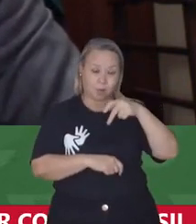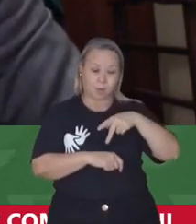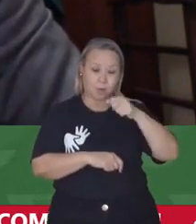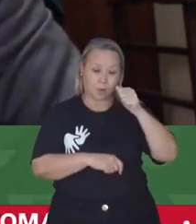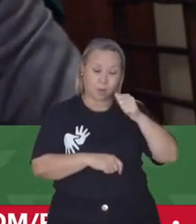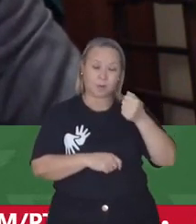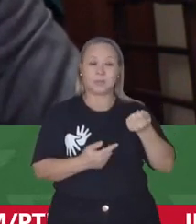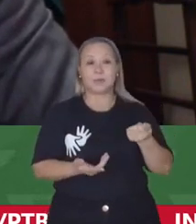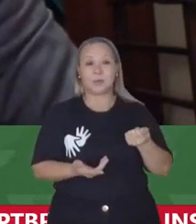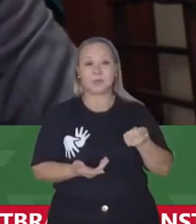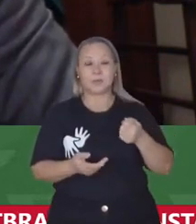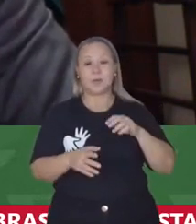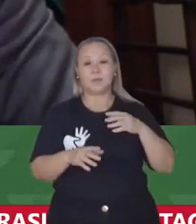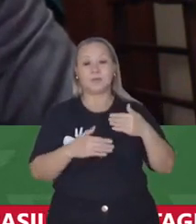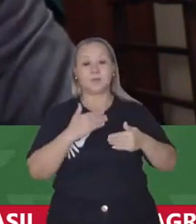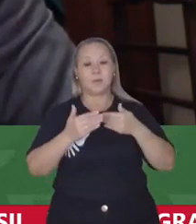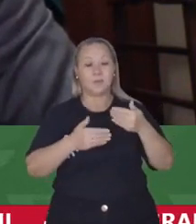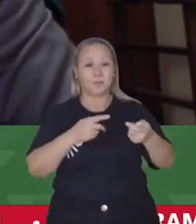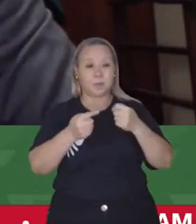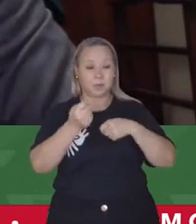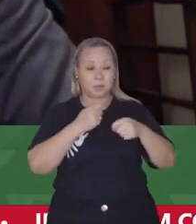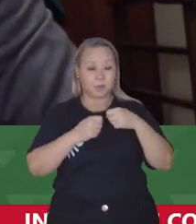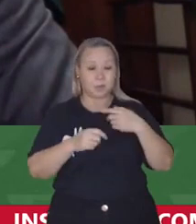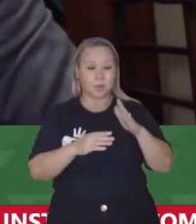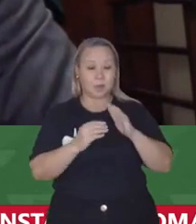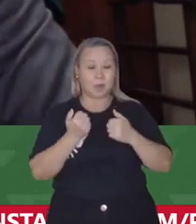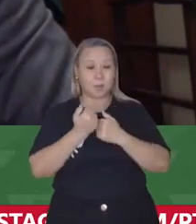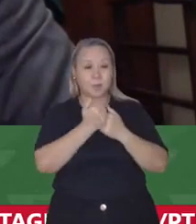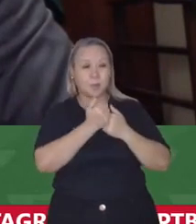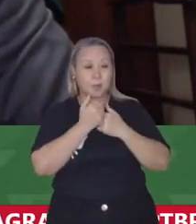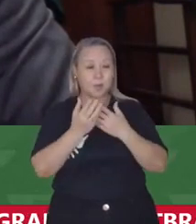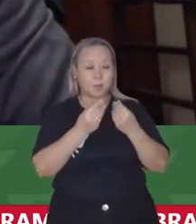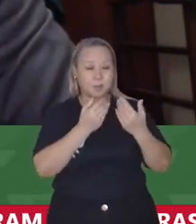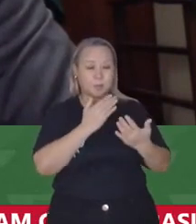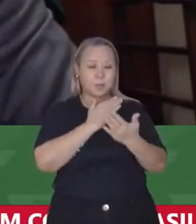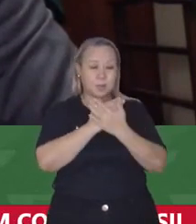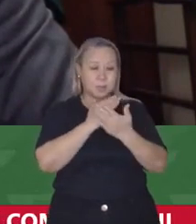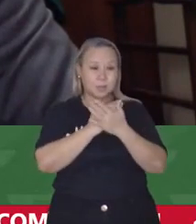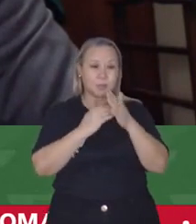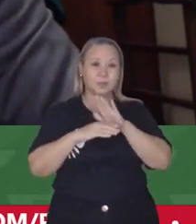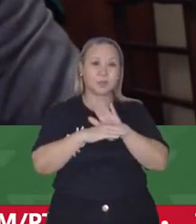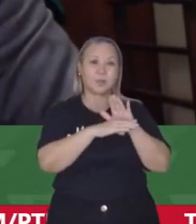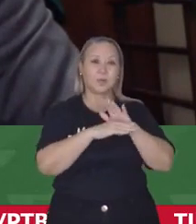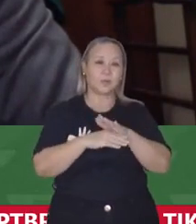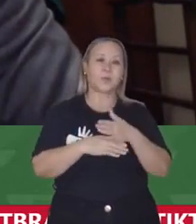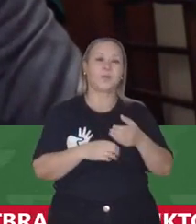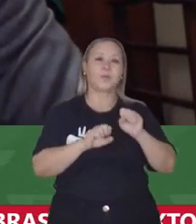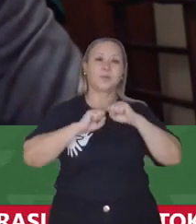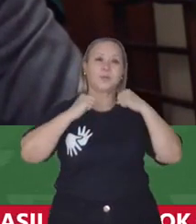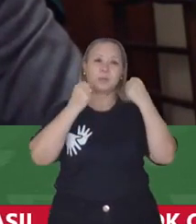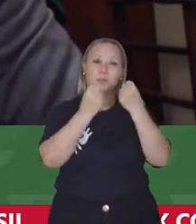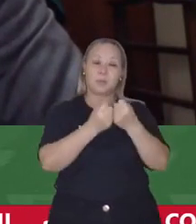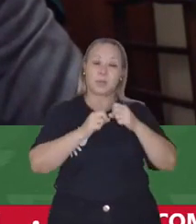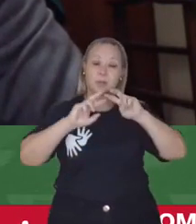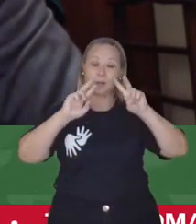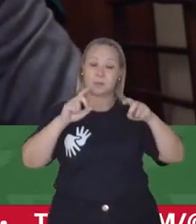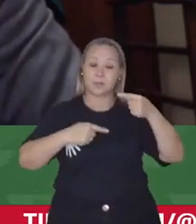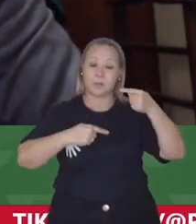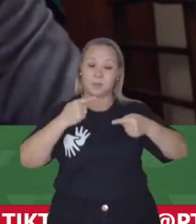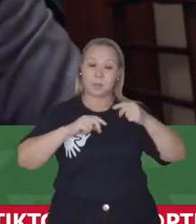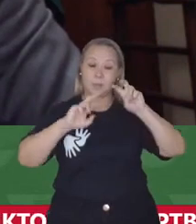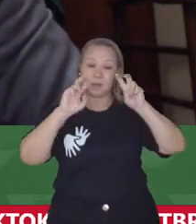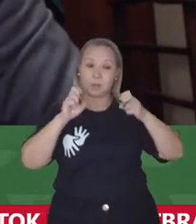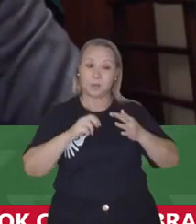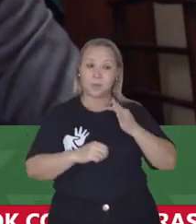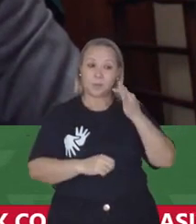econômico, e contribuiu muito com o nosso seminário, na mesa que debatemos tema futuro, e agora aqui na nossa